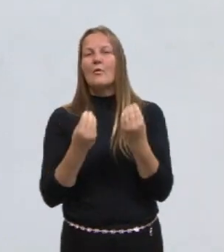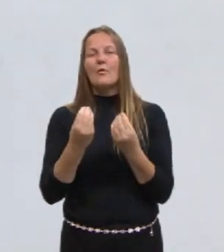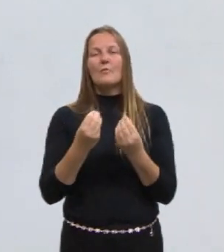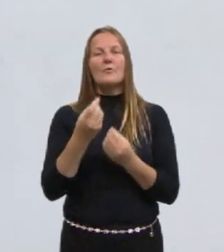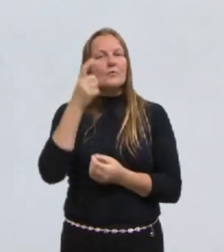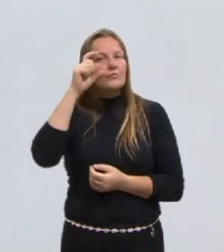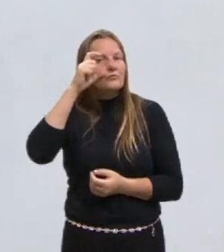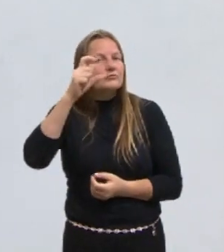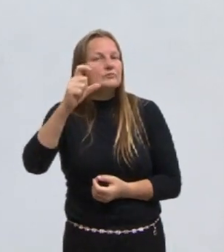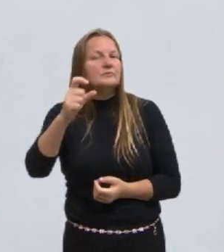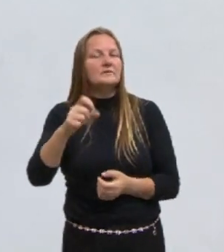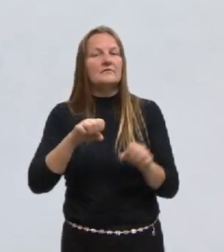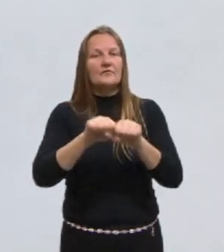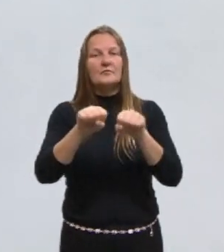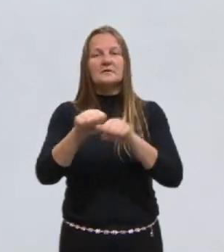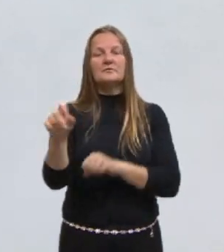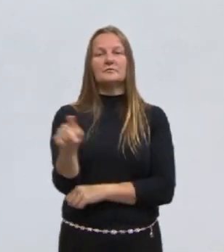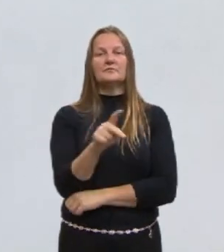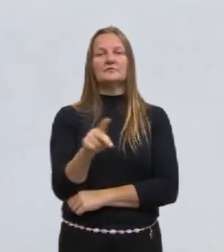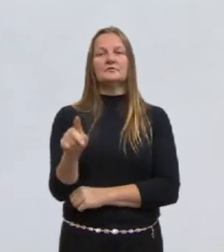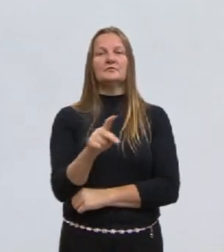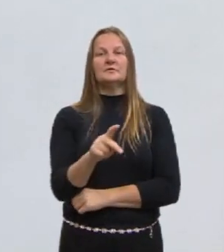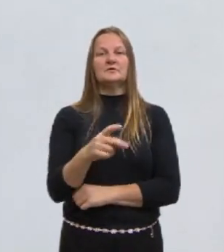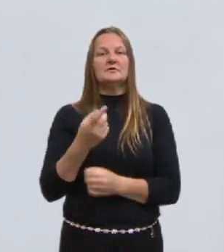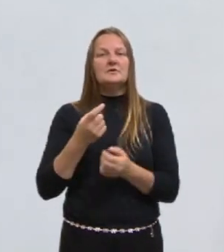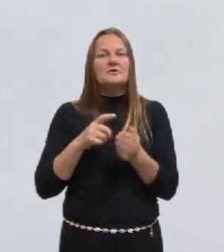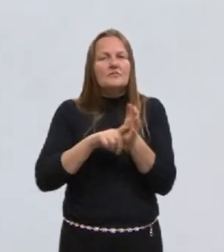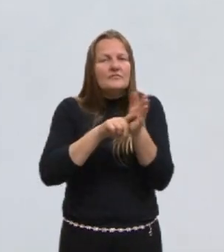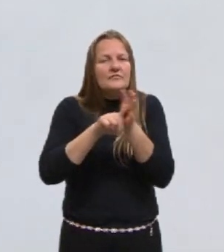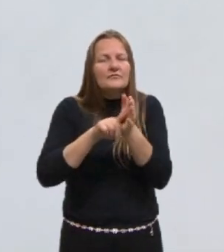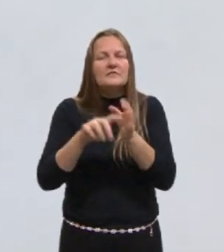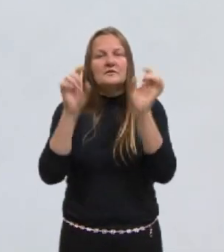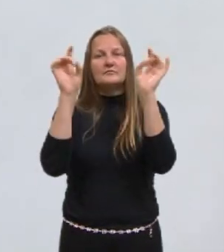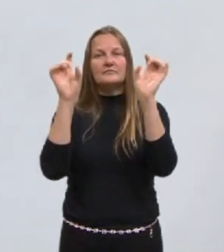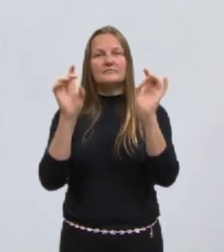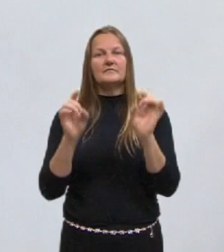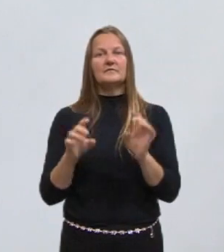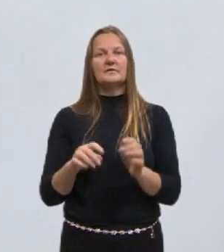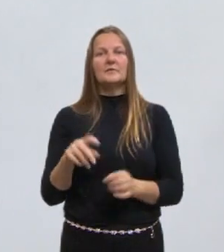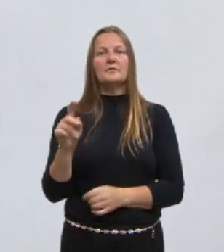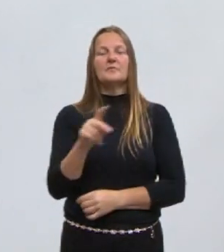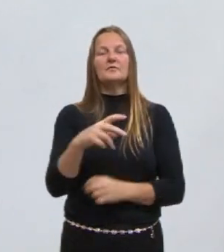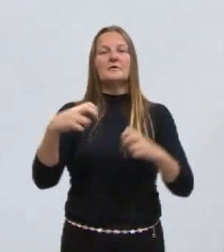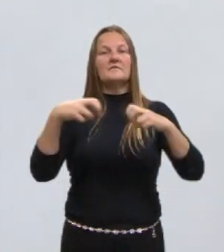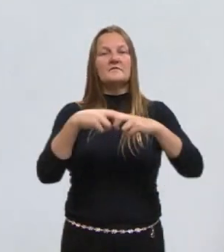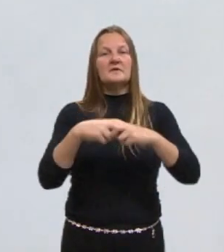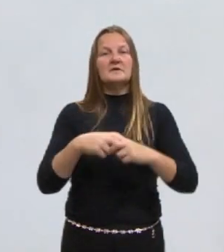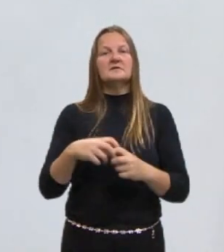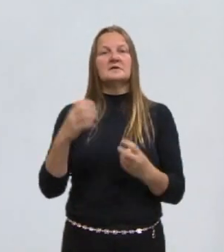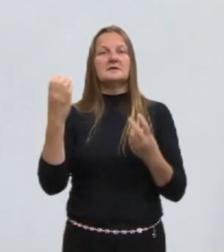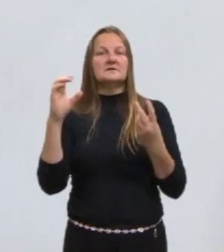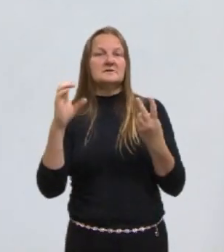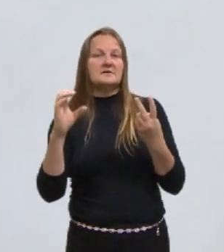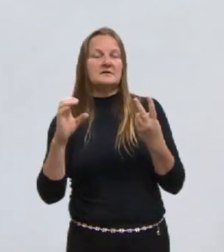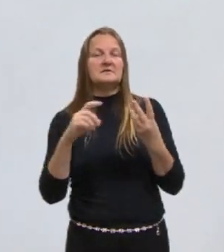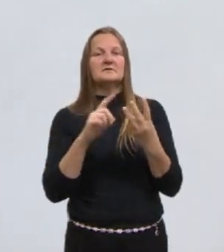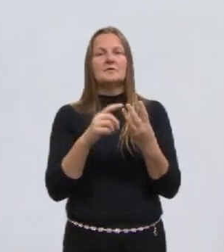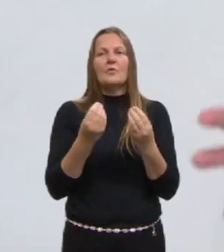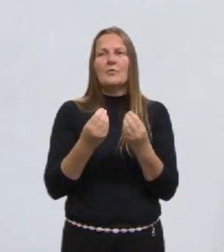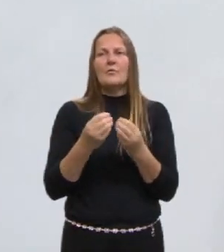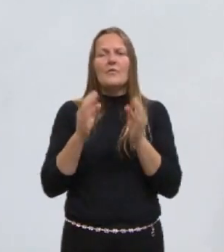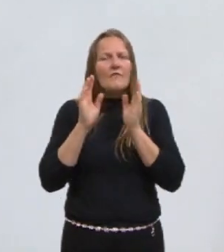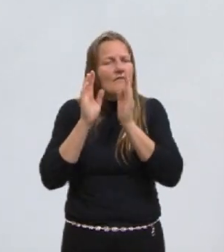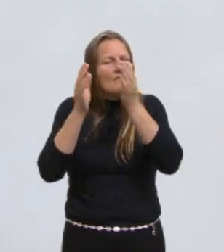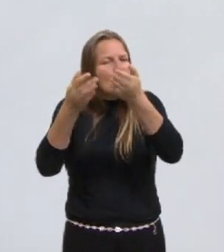interesse maior é por formação de professores, investigar especificamente professores de física, de ciências, então eu dou um